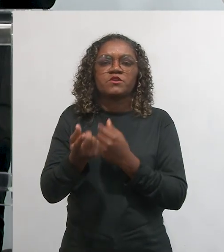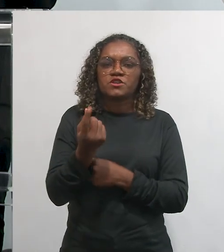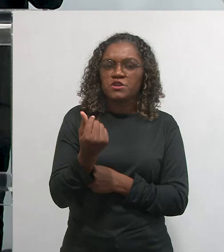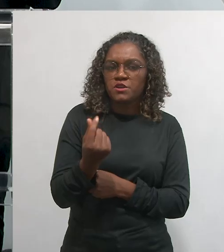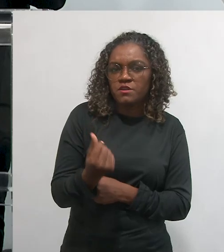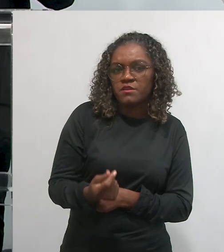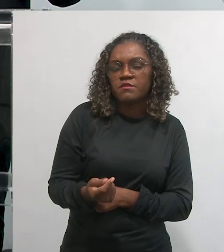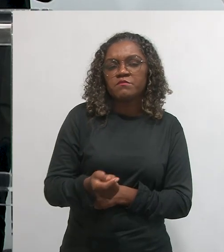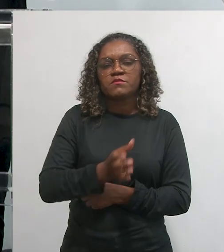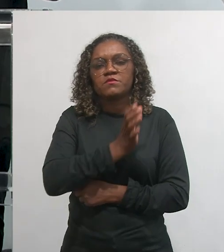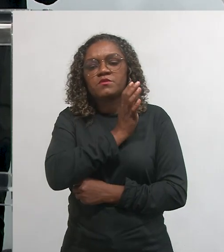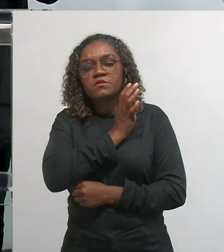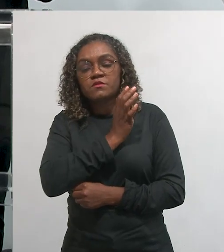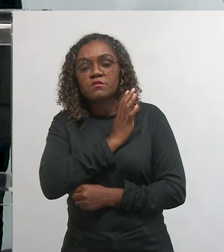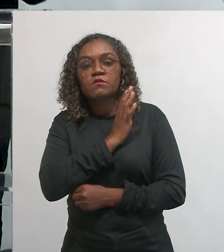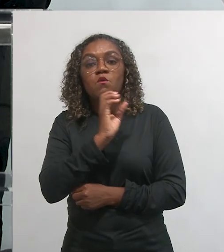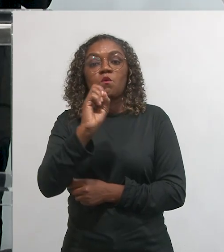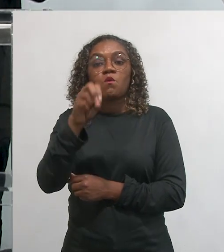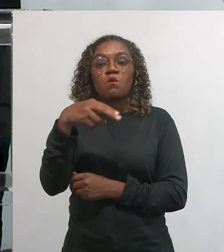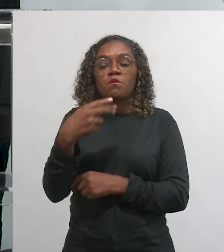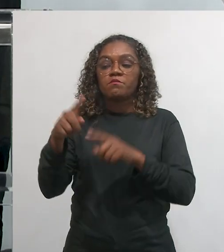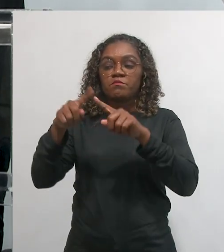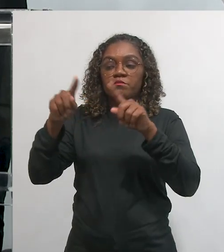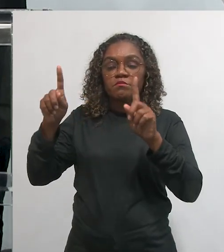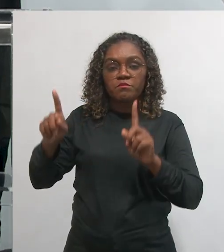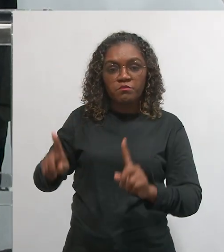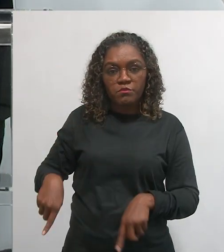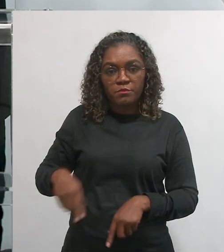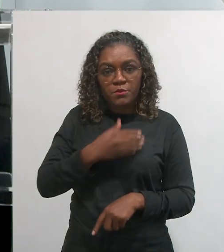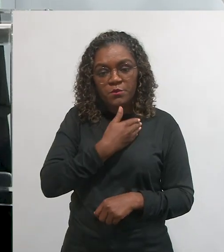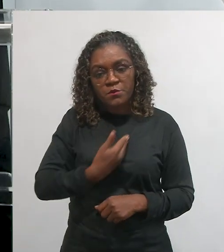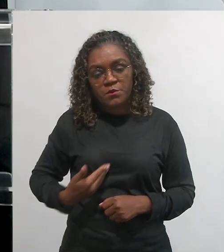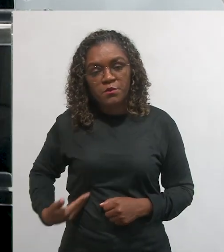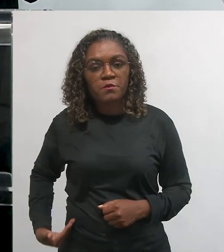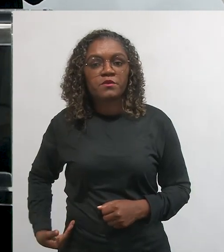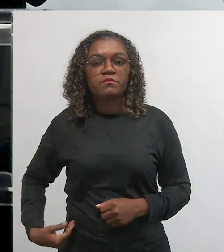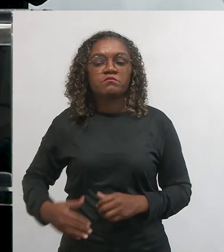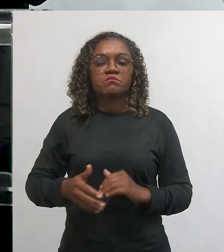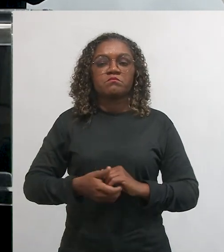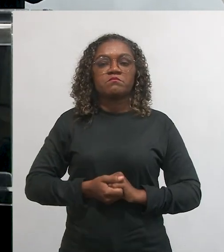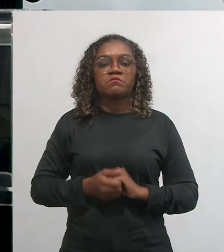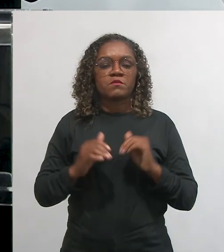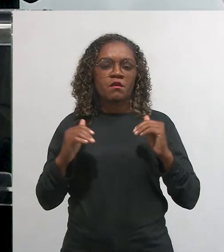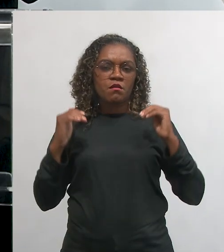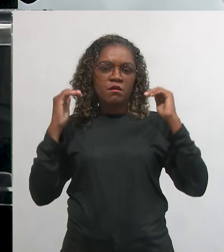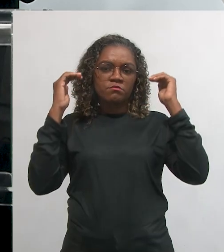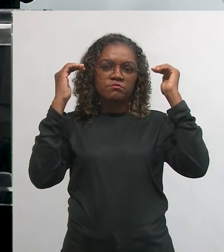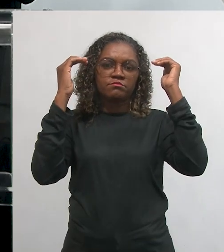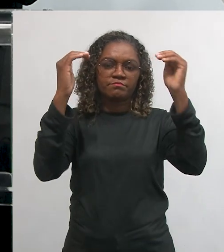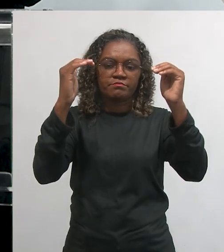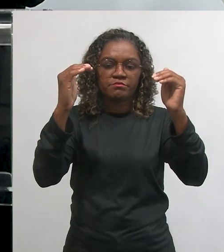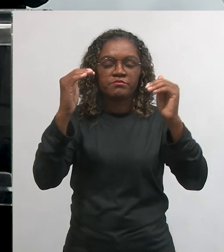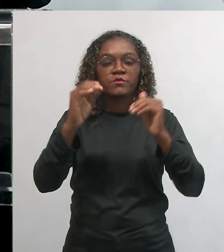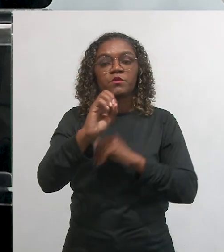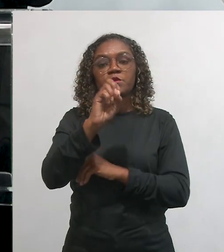de profissão, todos estão, inclusive cargos públicos, se ocupa o cargo mais